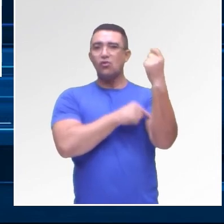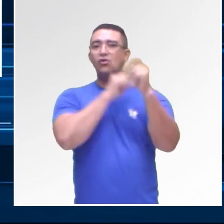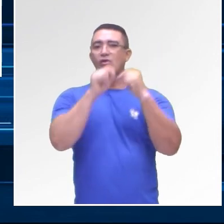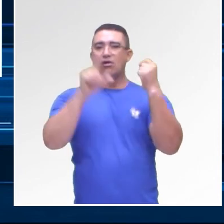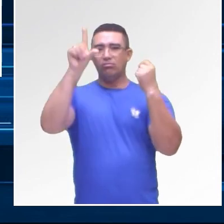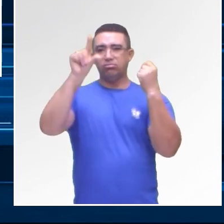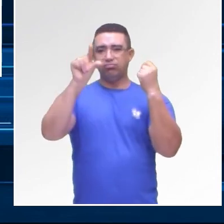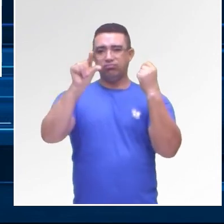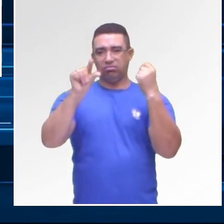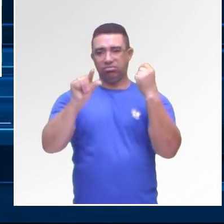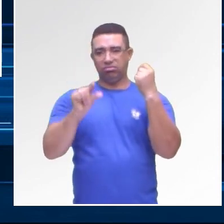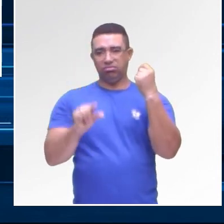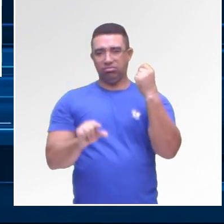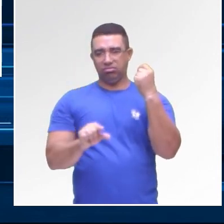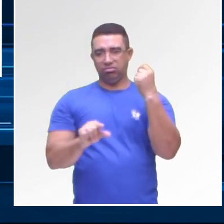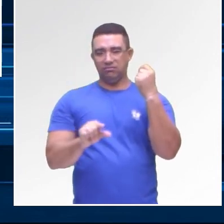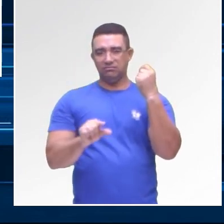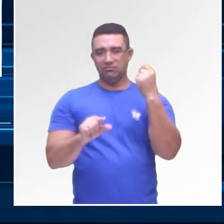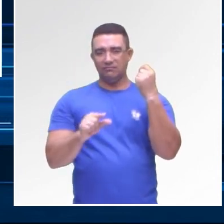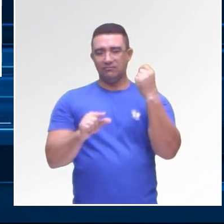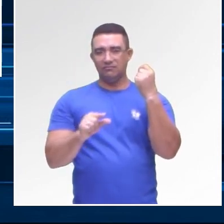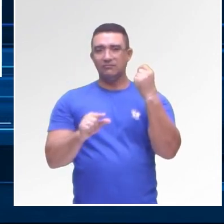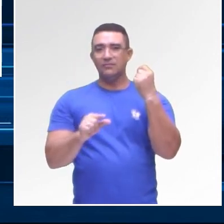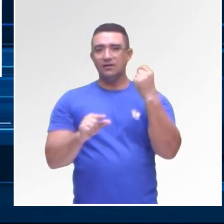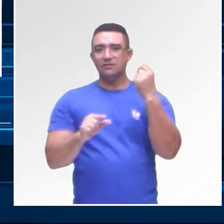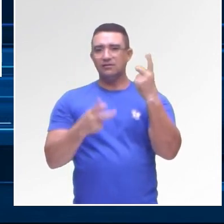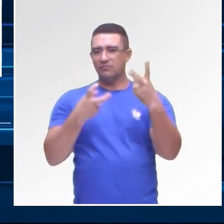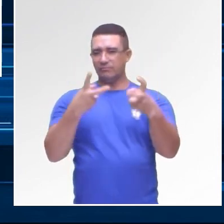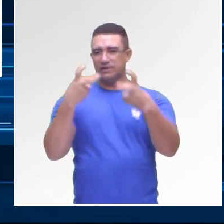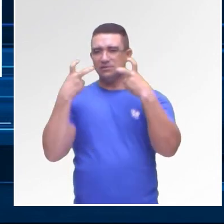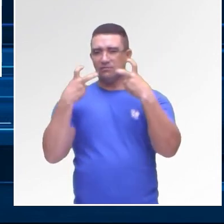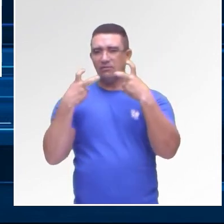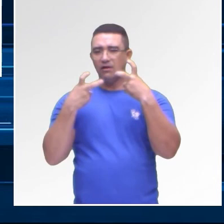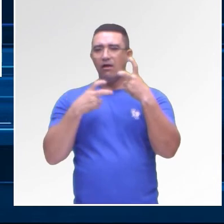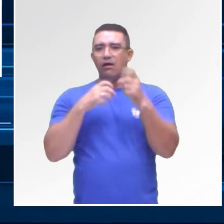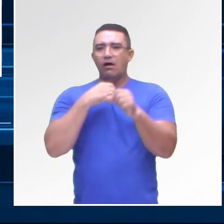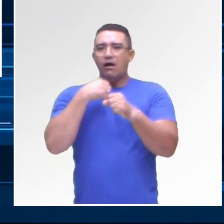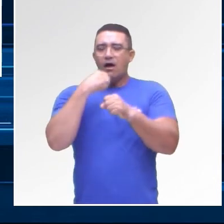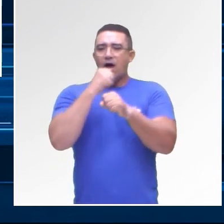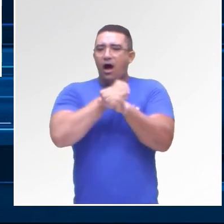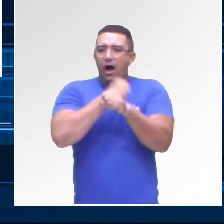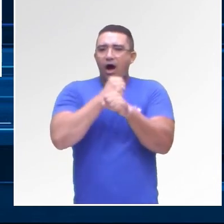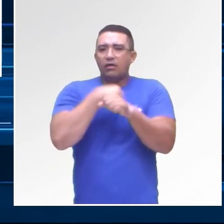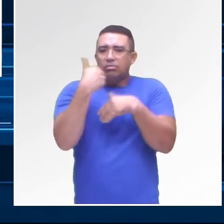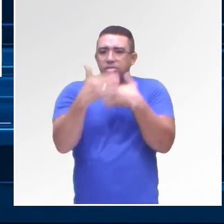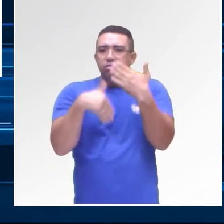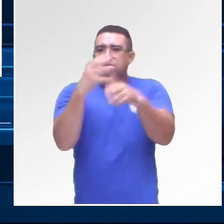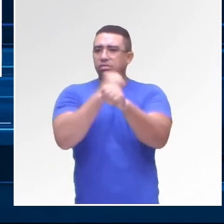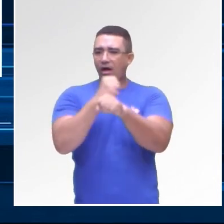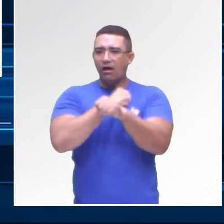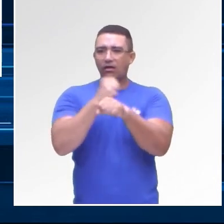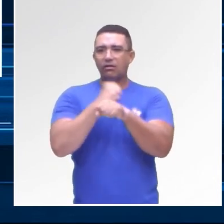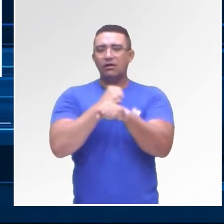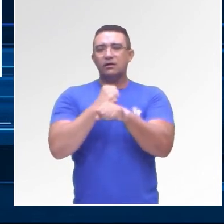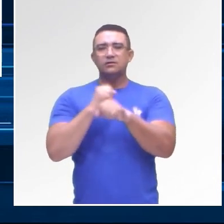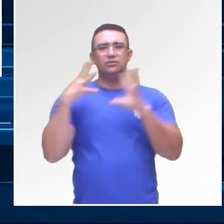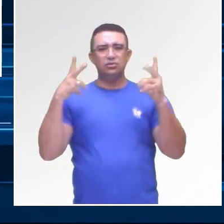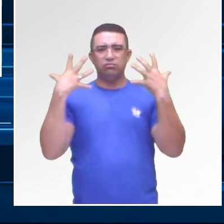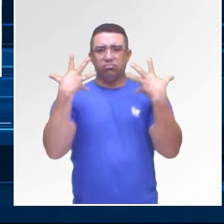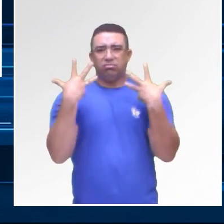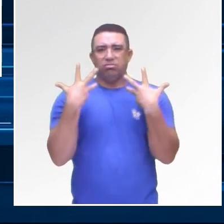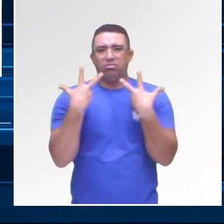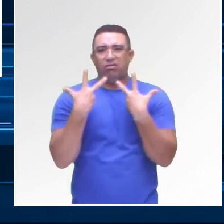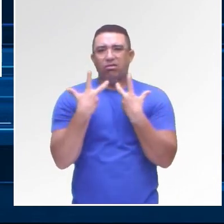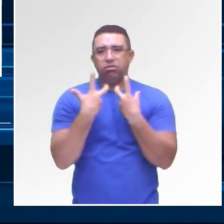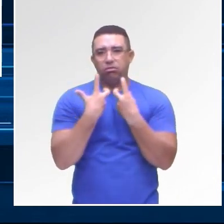massa muscular que você perca cada vez mais se você não se exercita. Lembre-se, tudo no nosso corpo vai